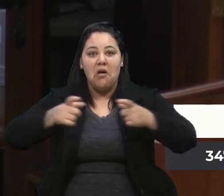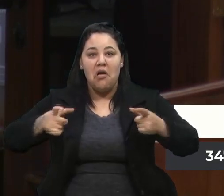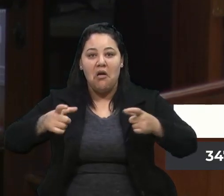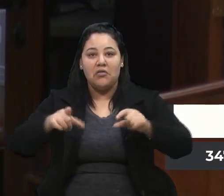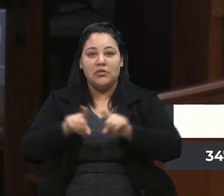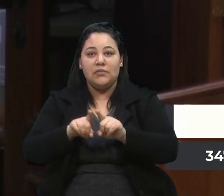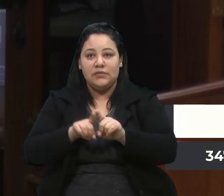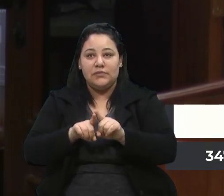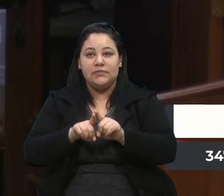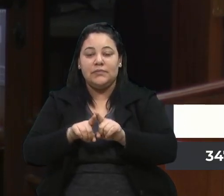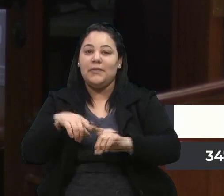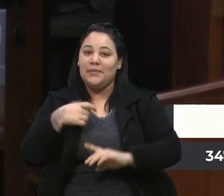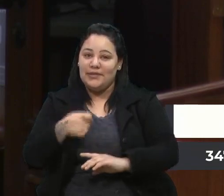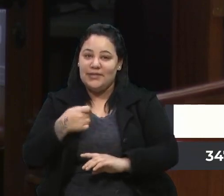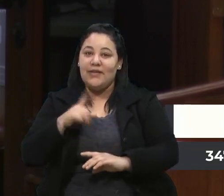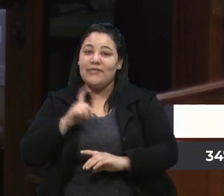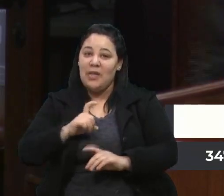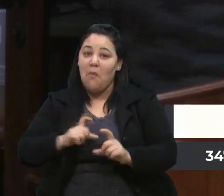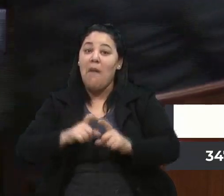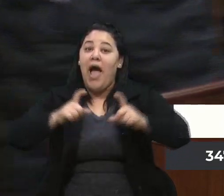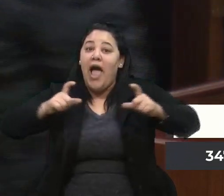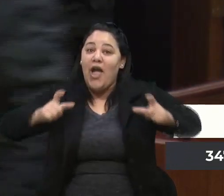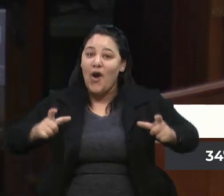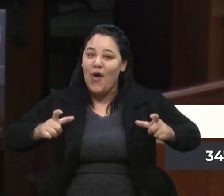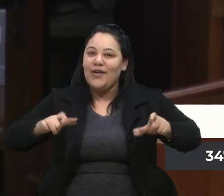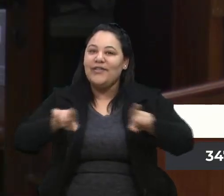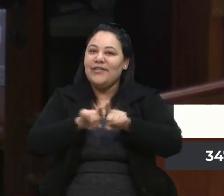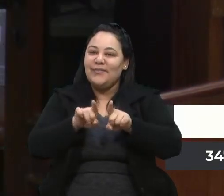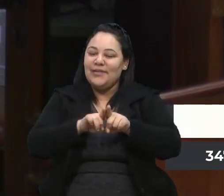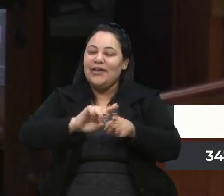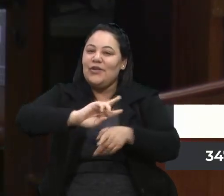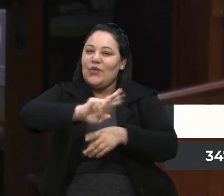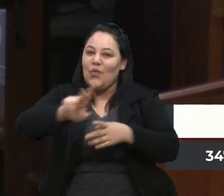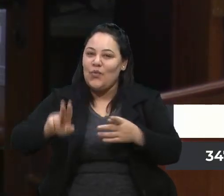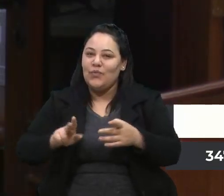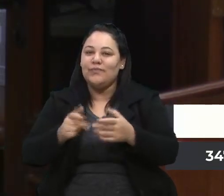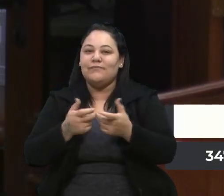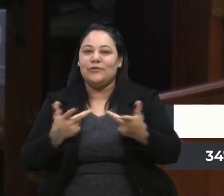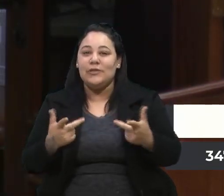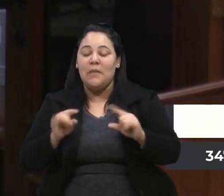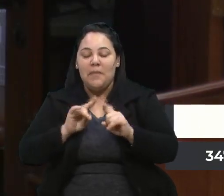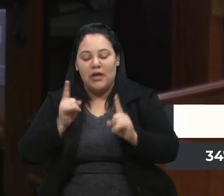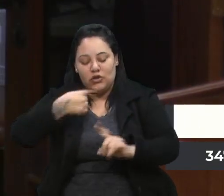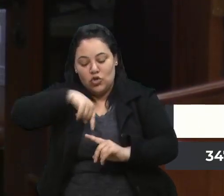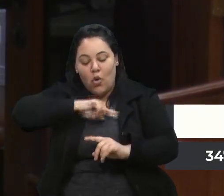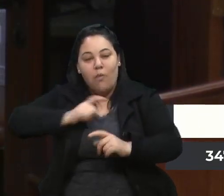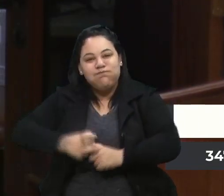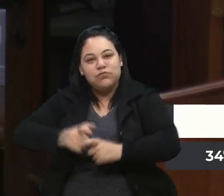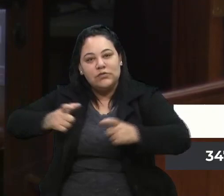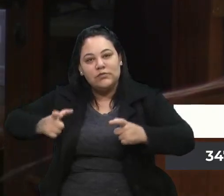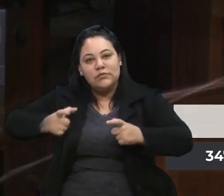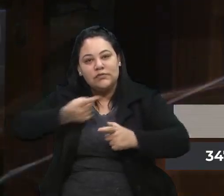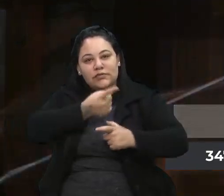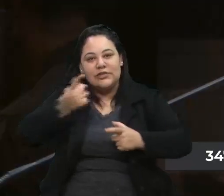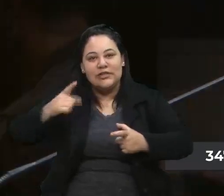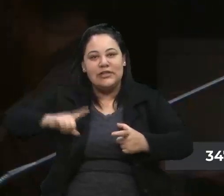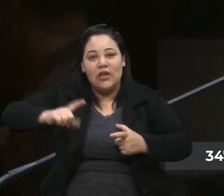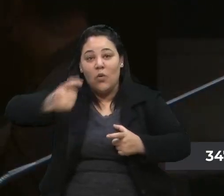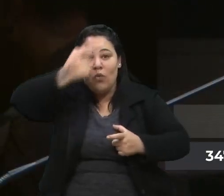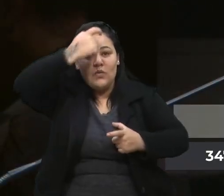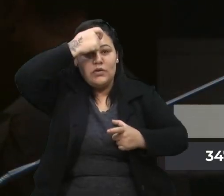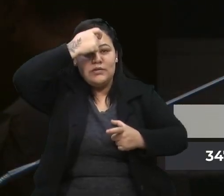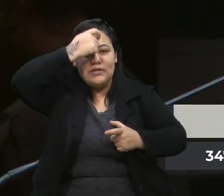Deveria ser o maior também em outros sentidos, mas o 12 é o maior batalhão da Brigada Militar, sim. Todos os senhores têm consciência do tamanho de